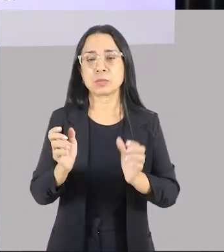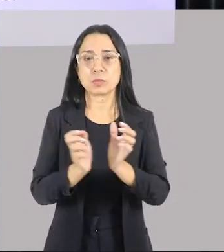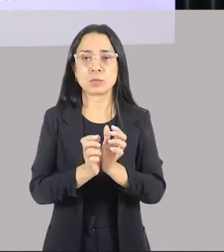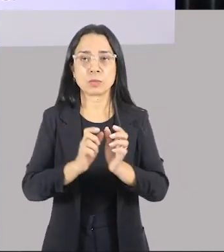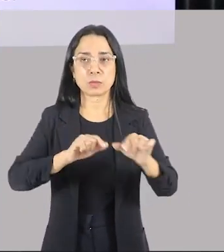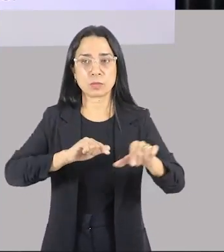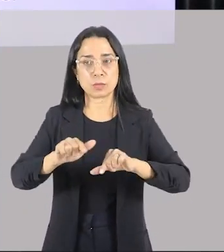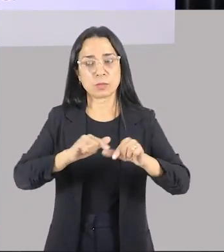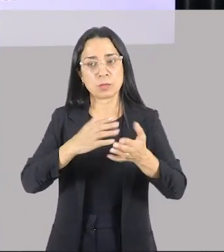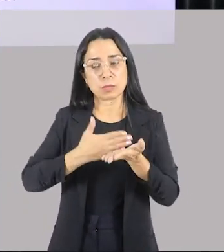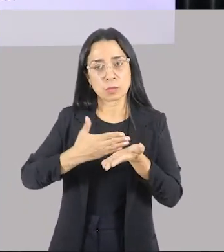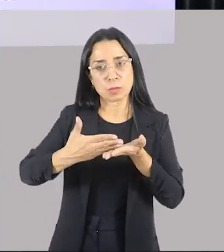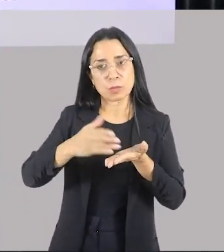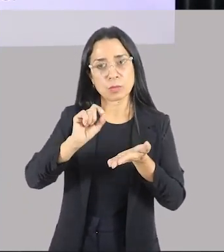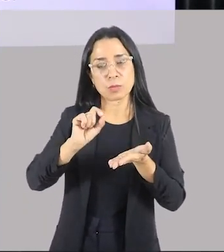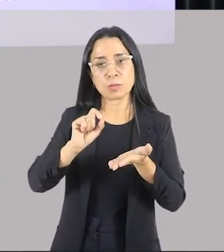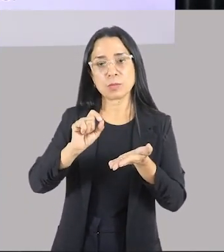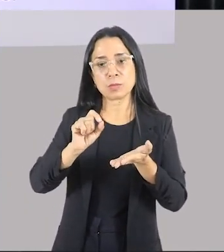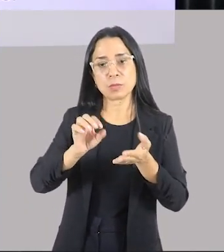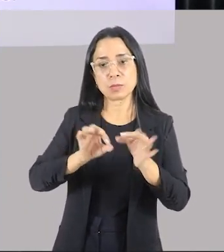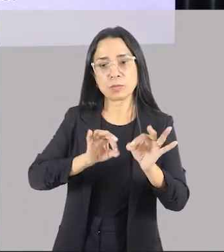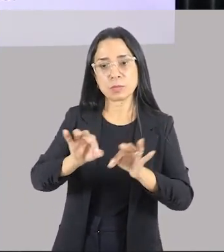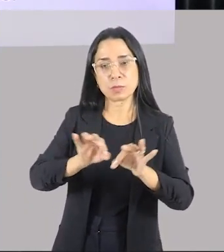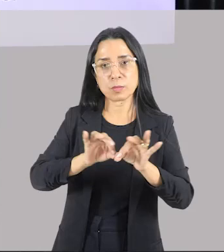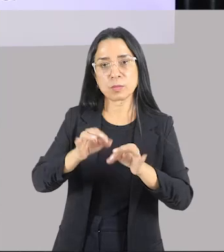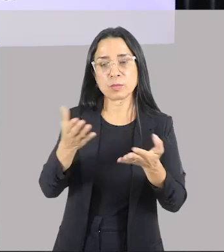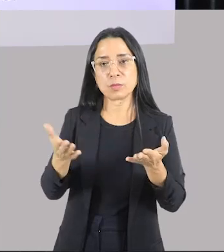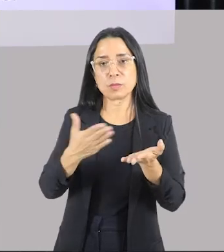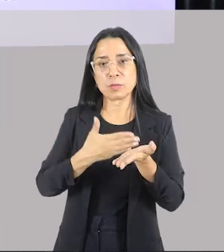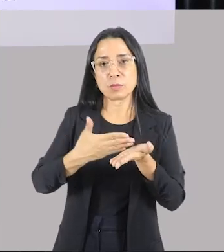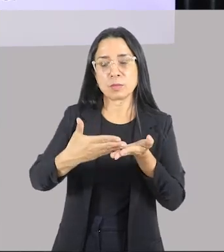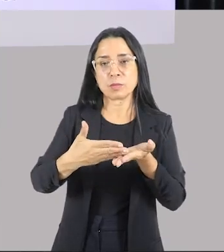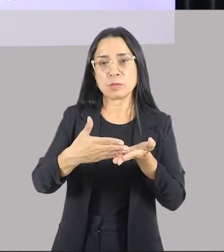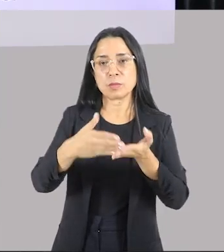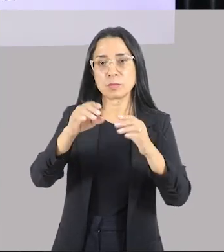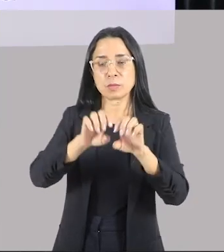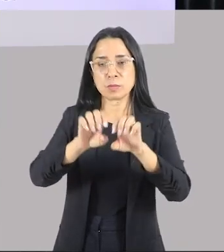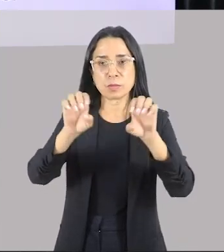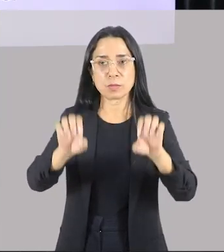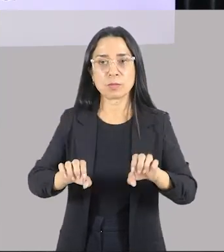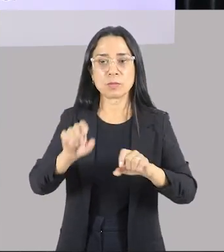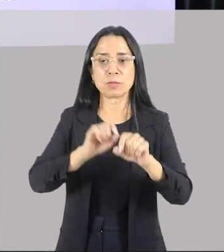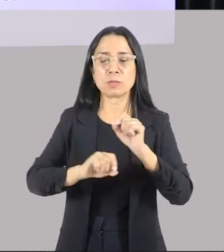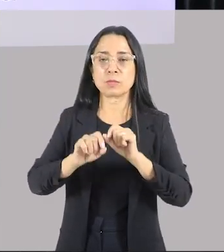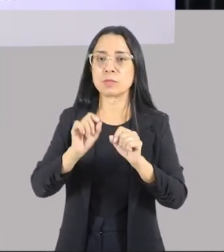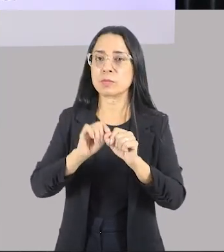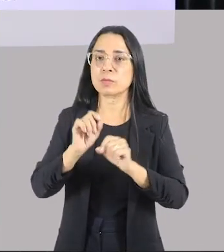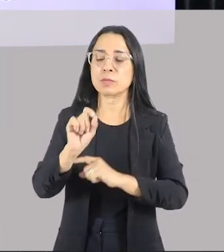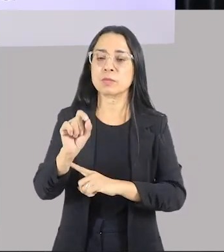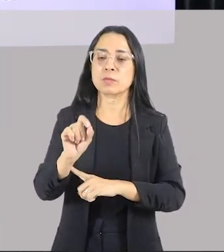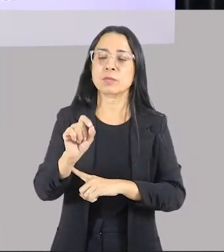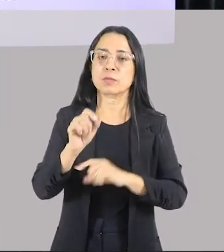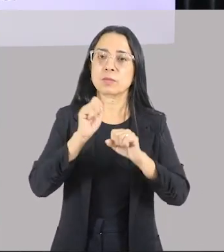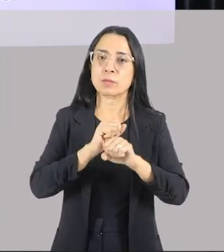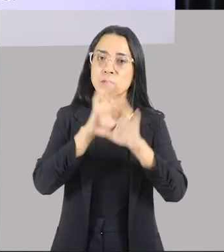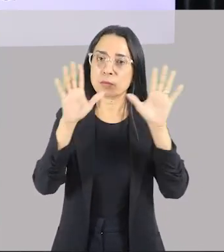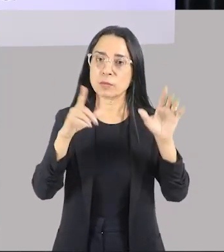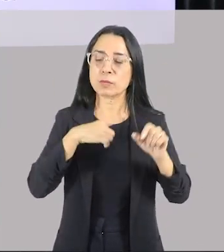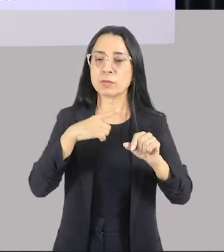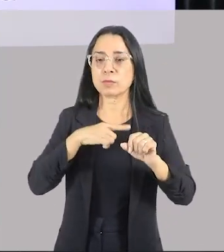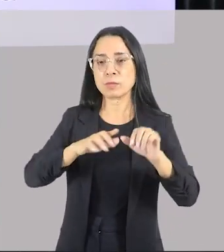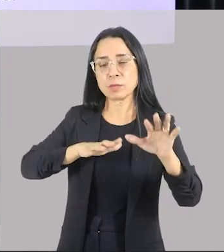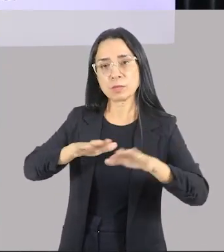trabalhadores que começa uma organização, que começa uma estruturação, faz com que, claro, você tenha um movimento